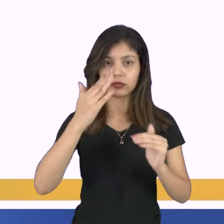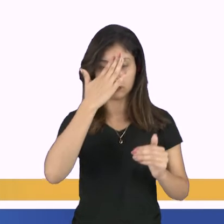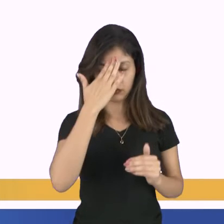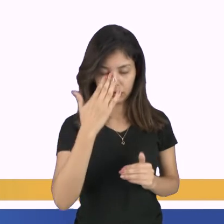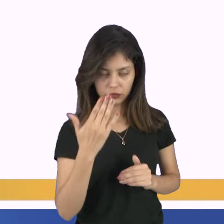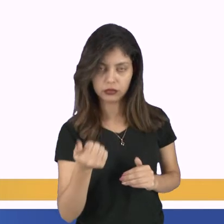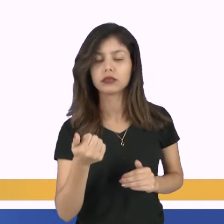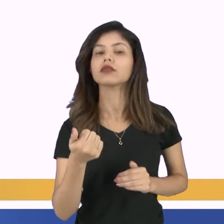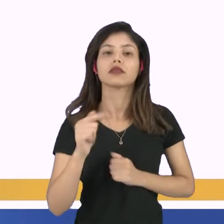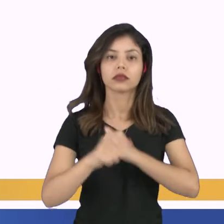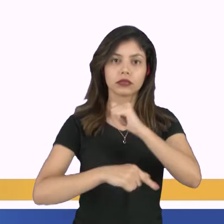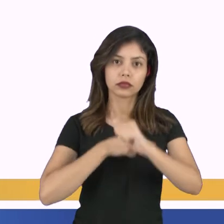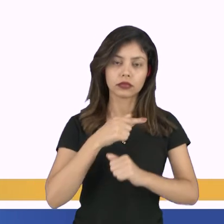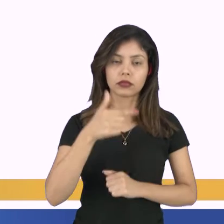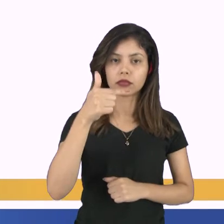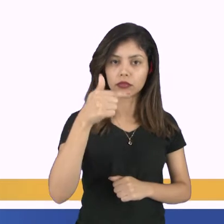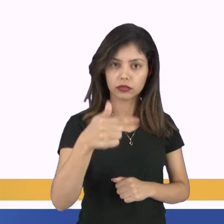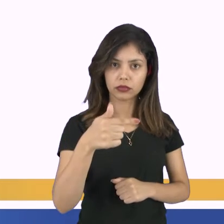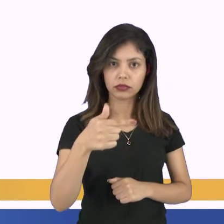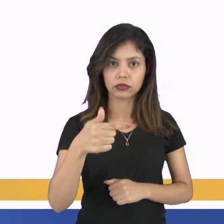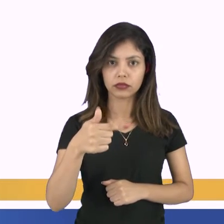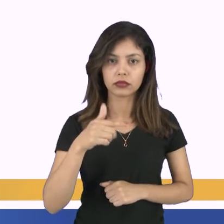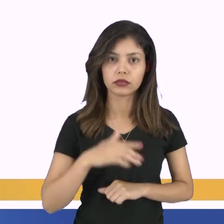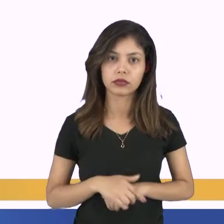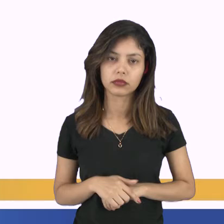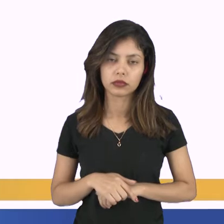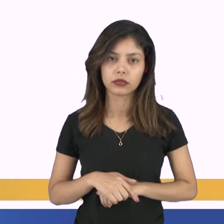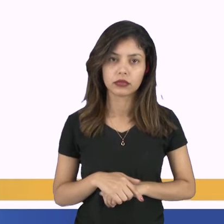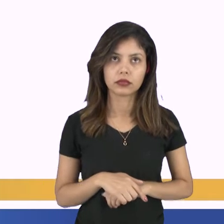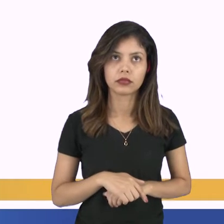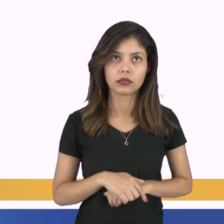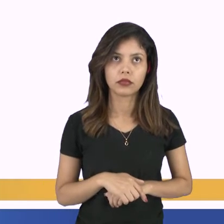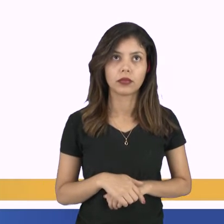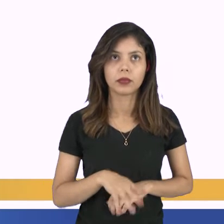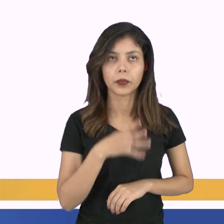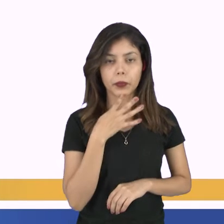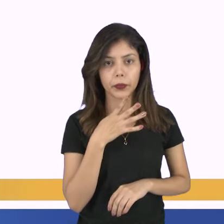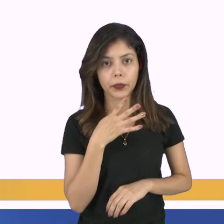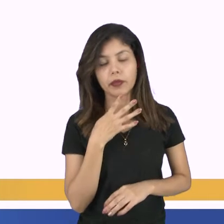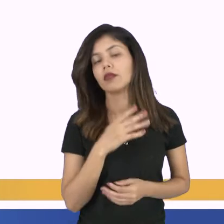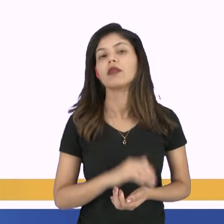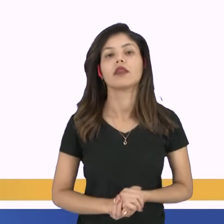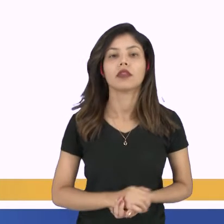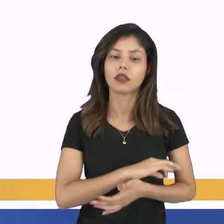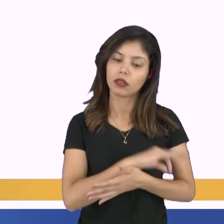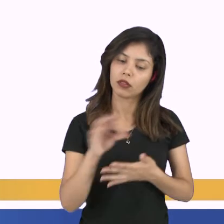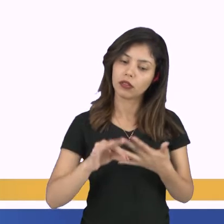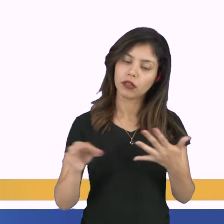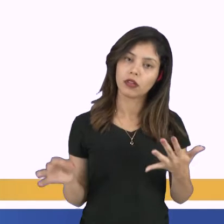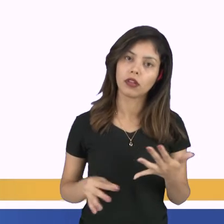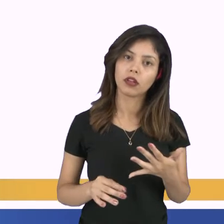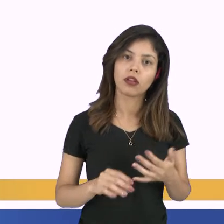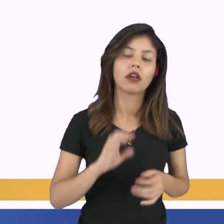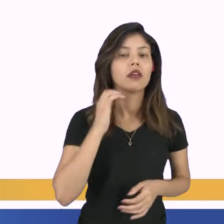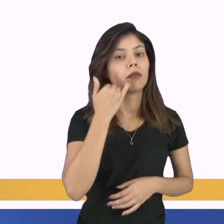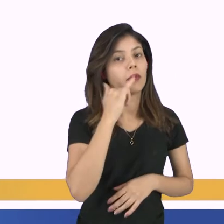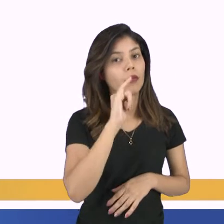gente sabe que os átomos têm 7 camadas eletrônicas, conhecemos os níveis